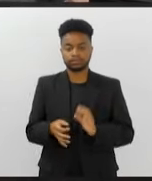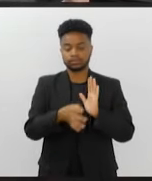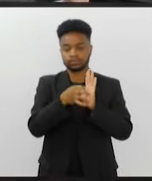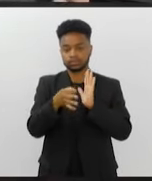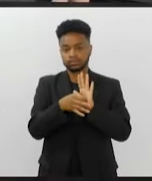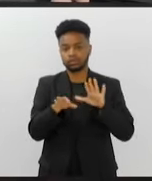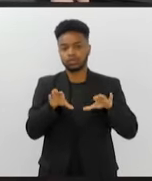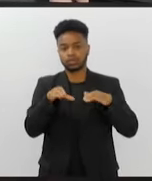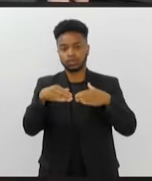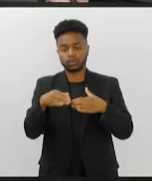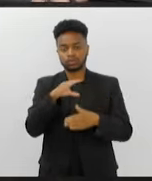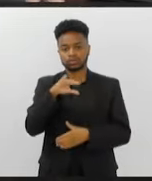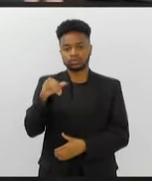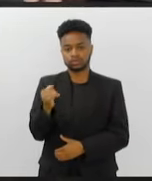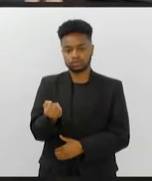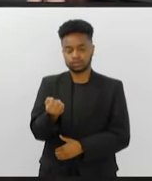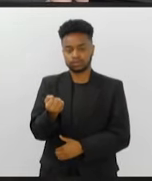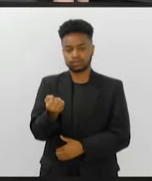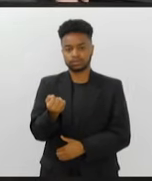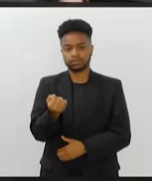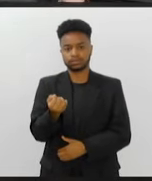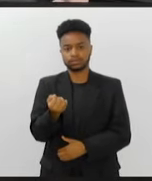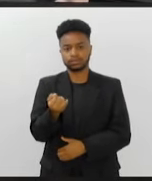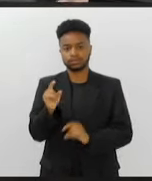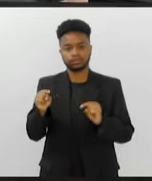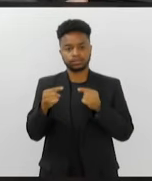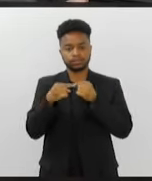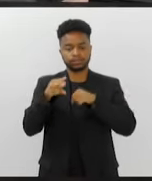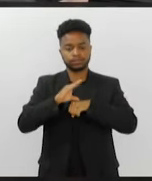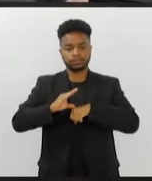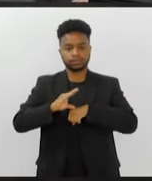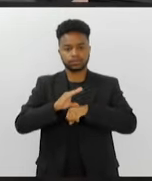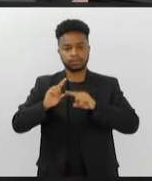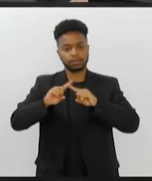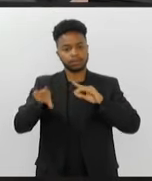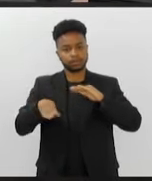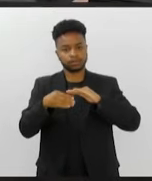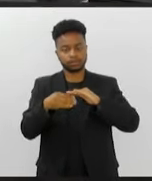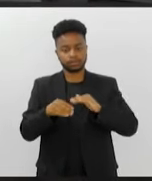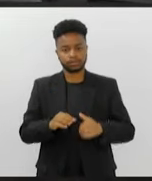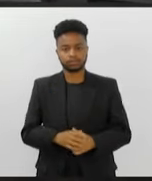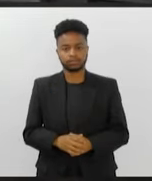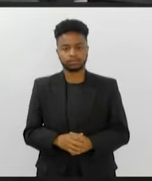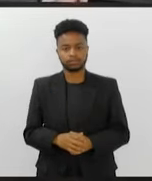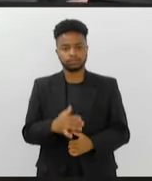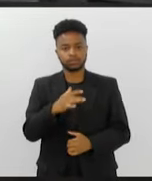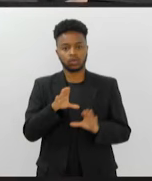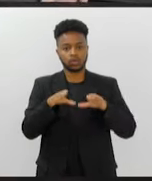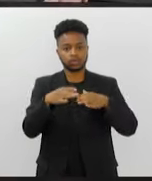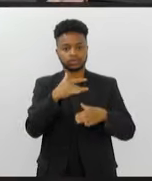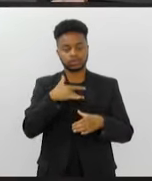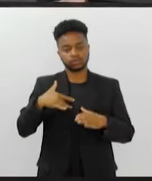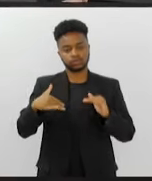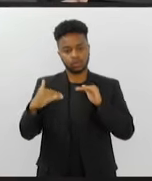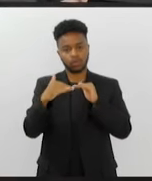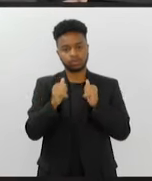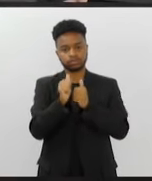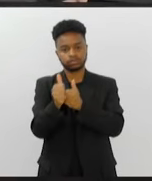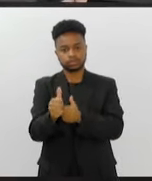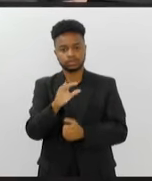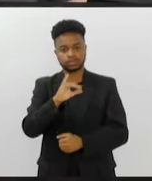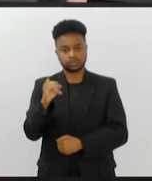das comissões Constituição e Justiça pela Constitucionalidade com Emendas, de Saúde favorável com as emendas da